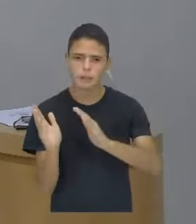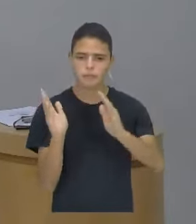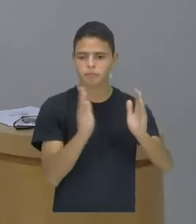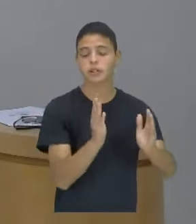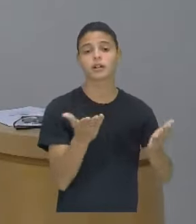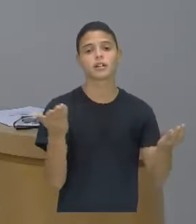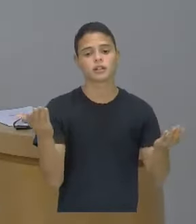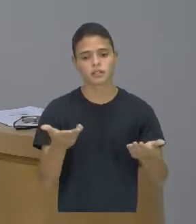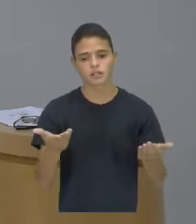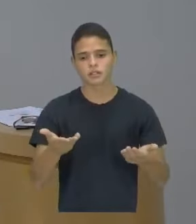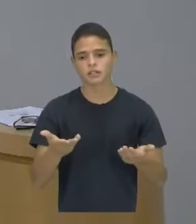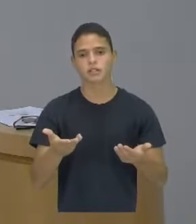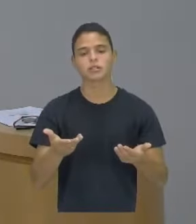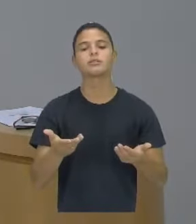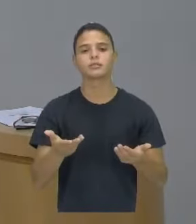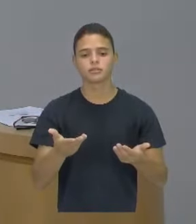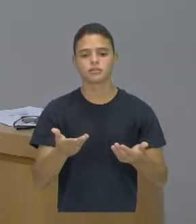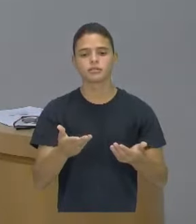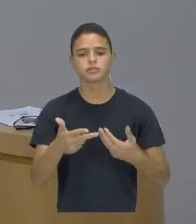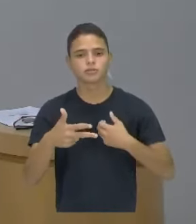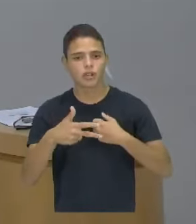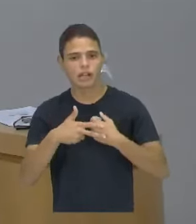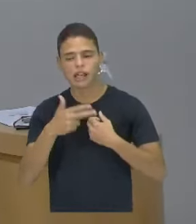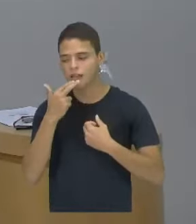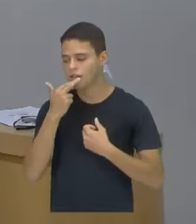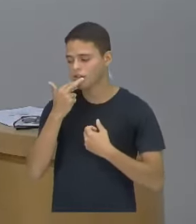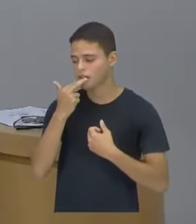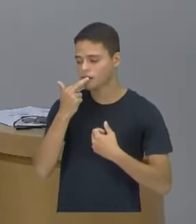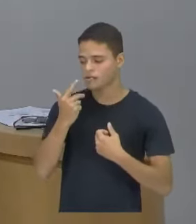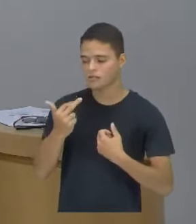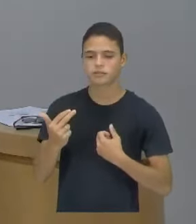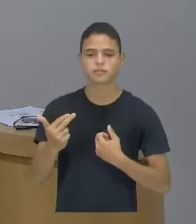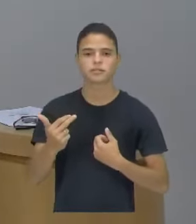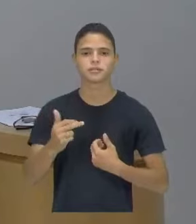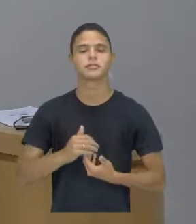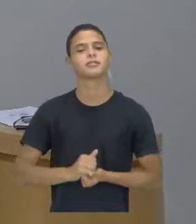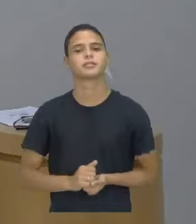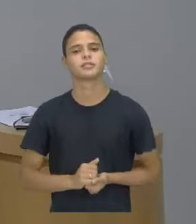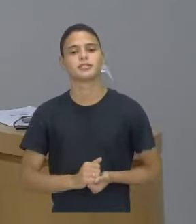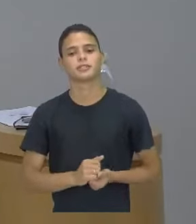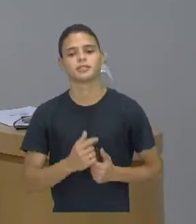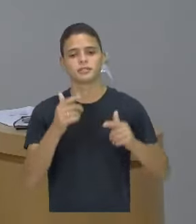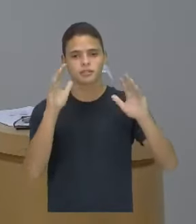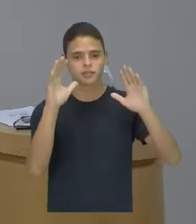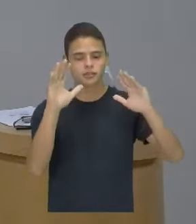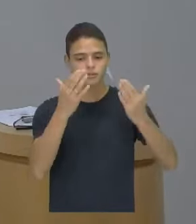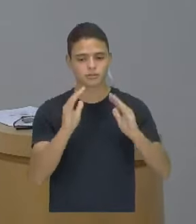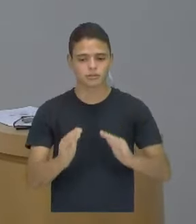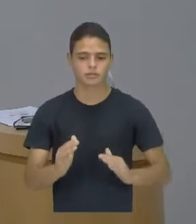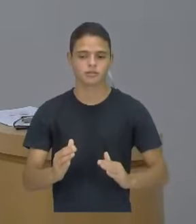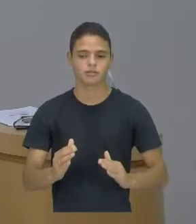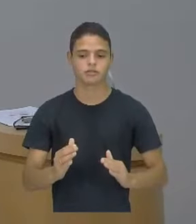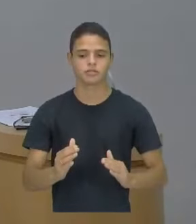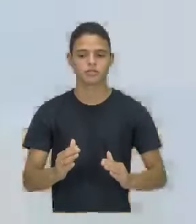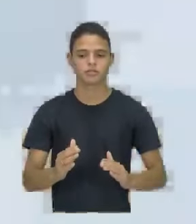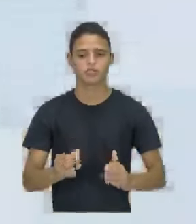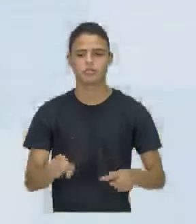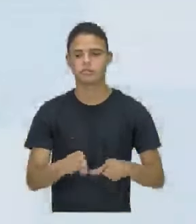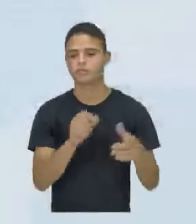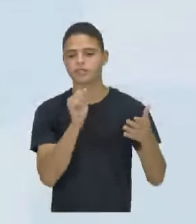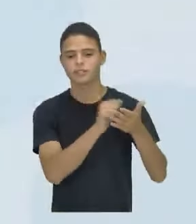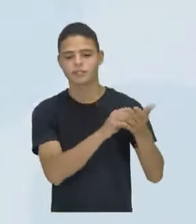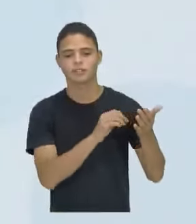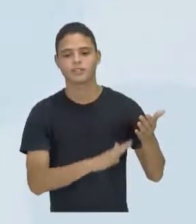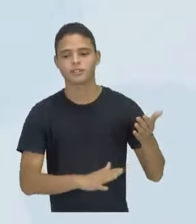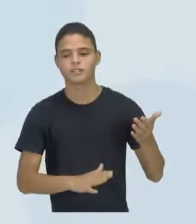agora sim, a gente vai trabalhar com um pouquinho de vocabulário relacionado aí a desastres naturais. A gente vai trabalhar com essa atividade que aparece